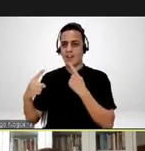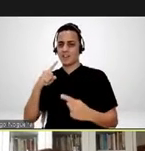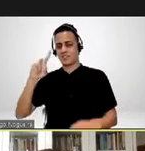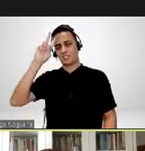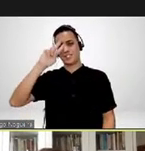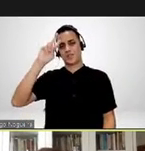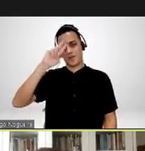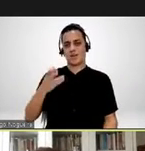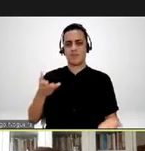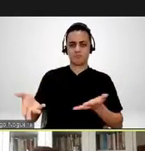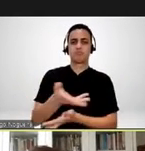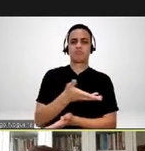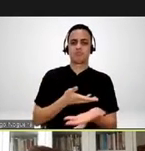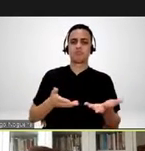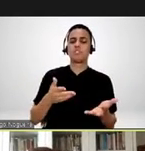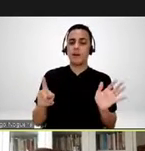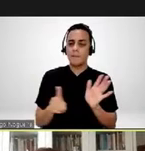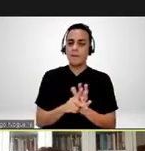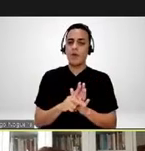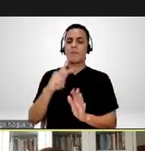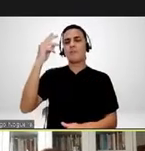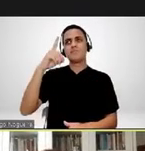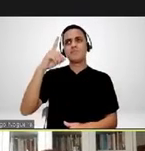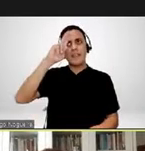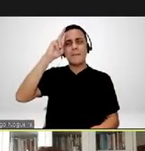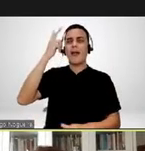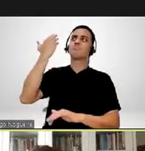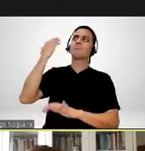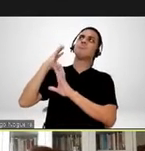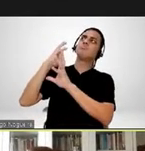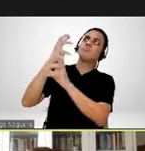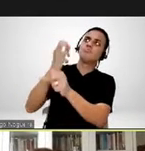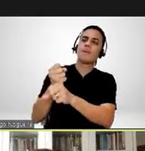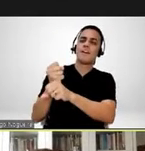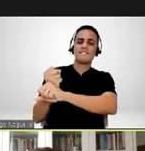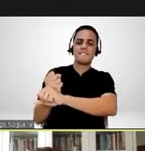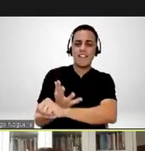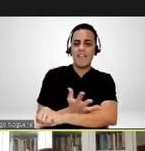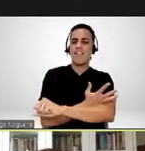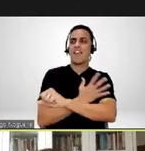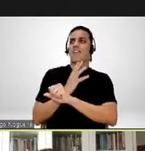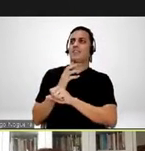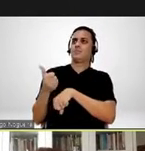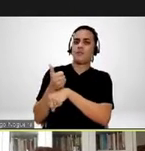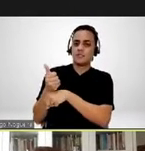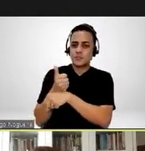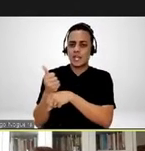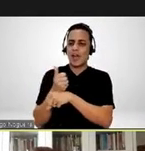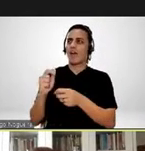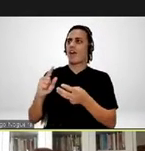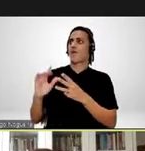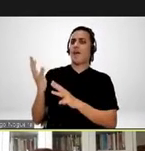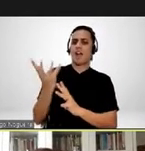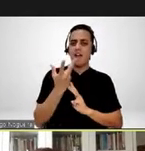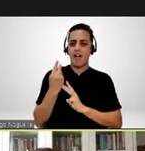história a partir dessas memórias afetivas, profissionais, artísticas, desses sujeitos